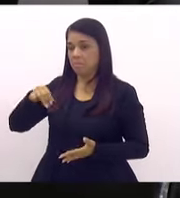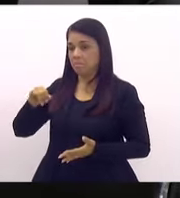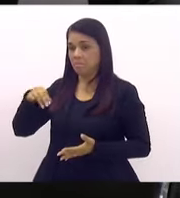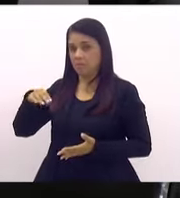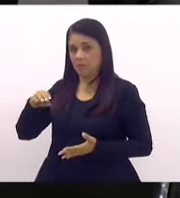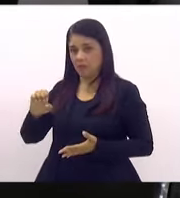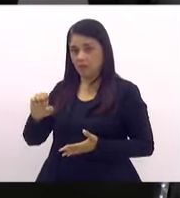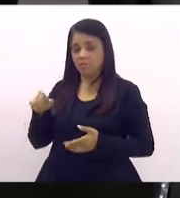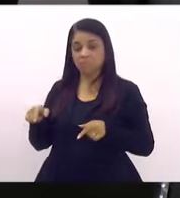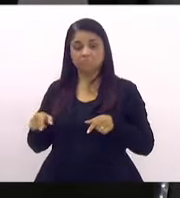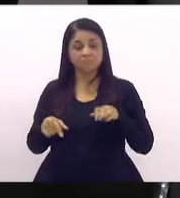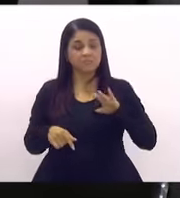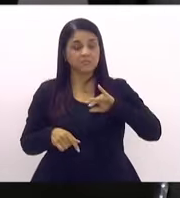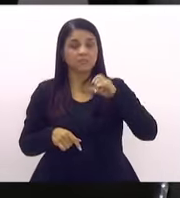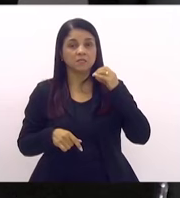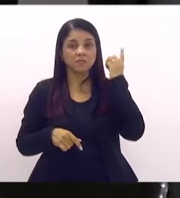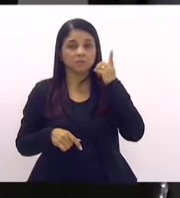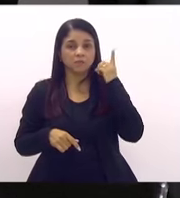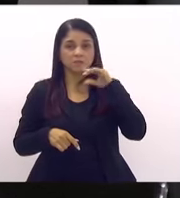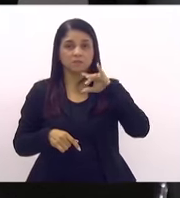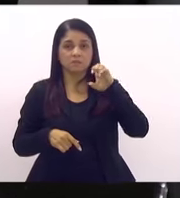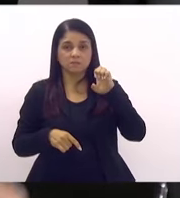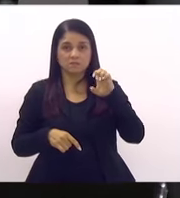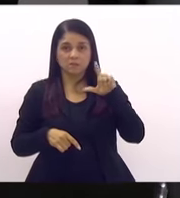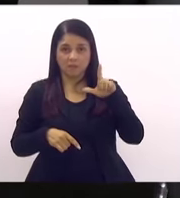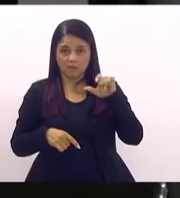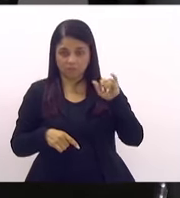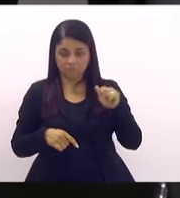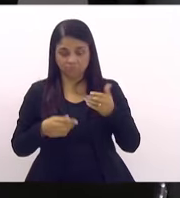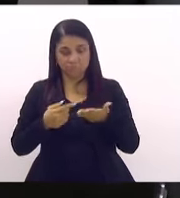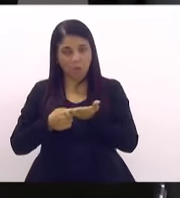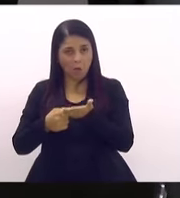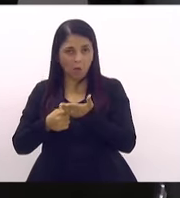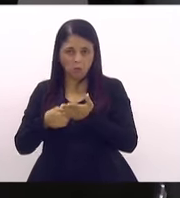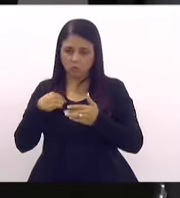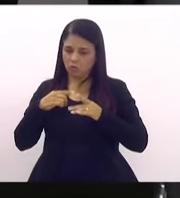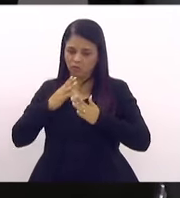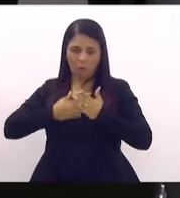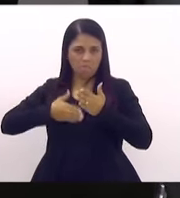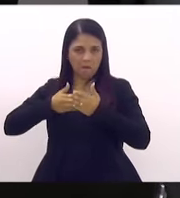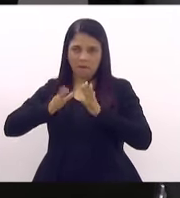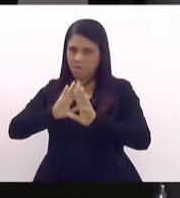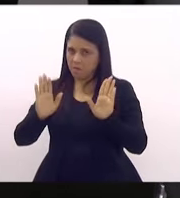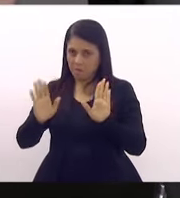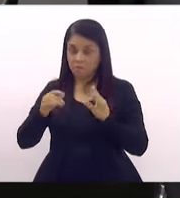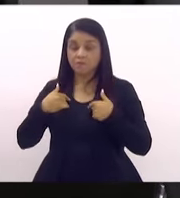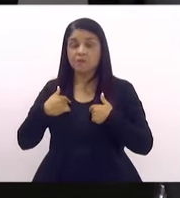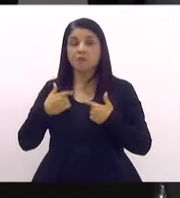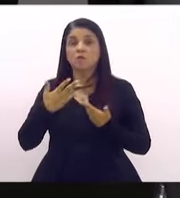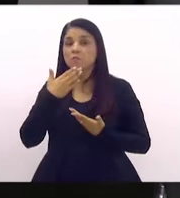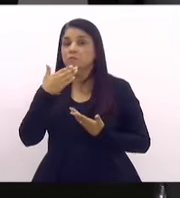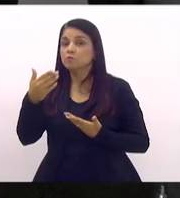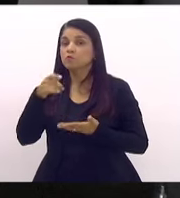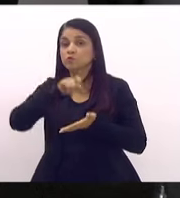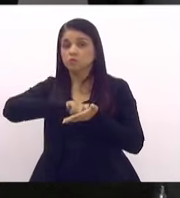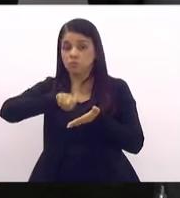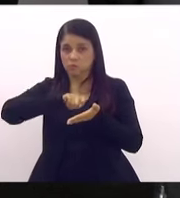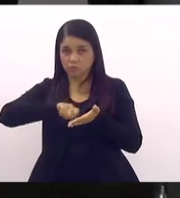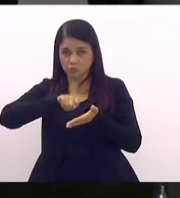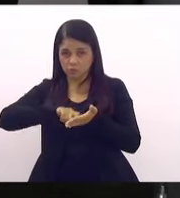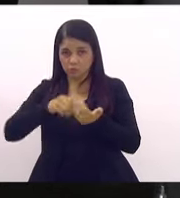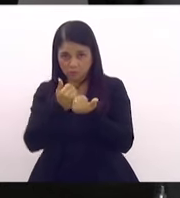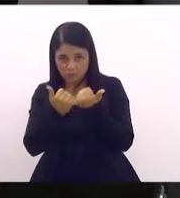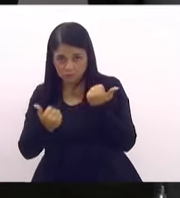deputada Célia? Eu só queria pedir, senhor presidente, ao seu escriba,